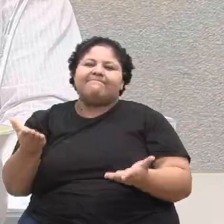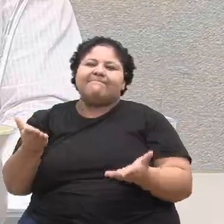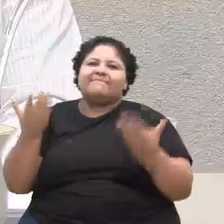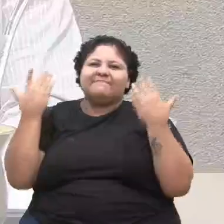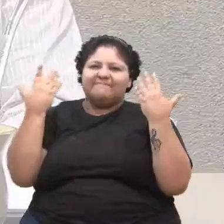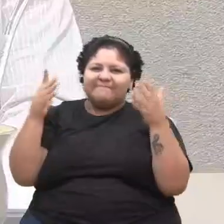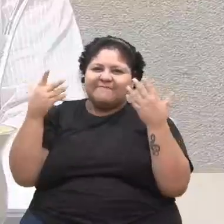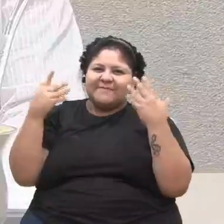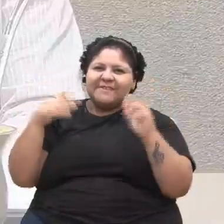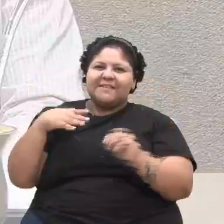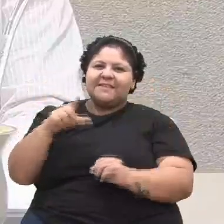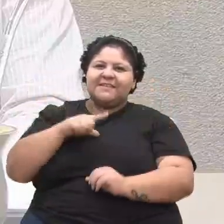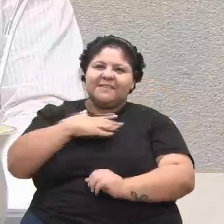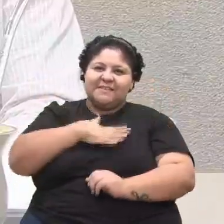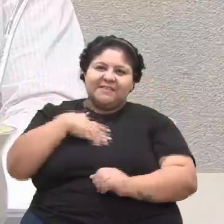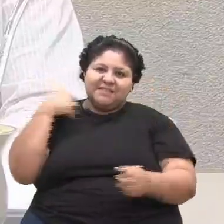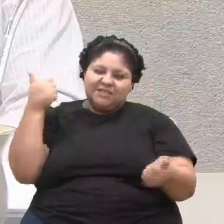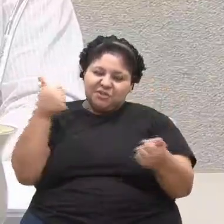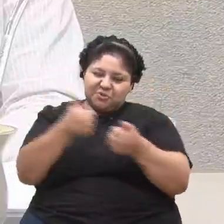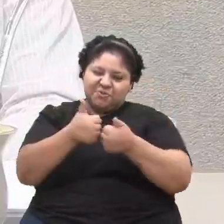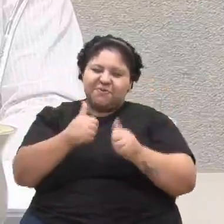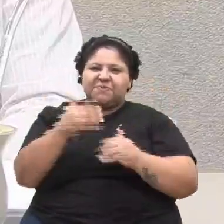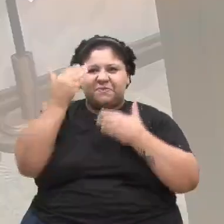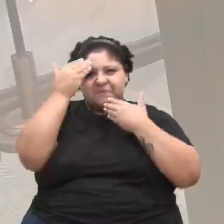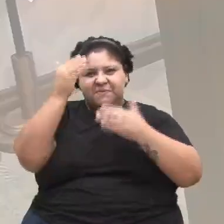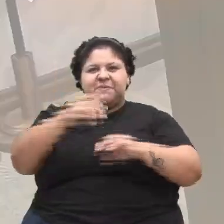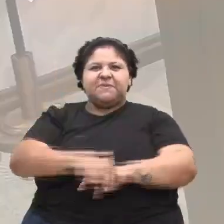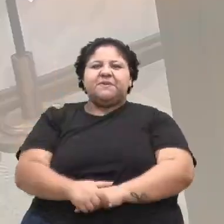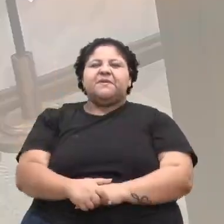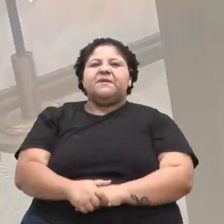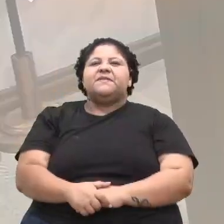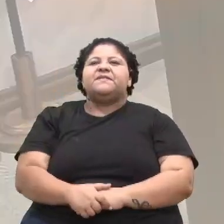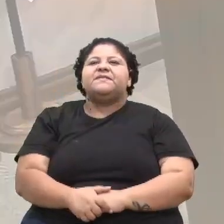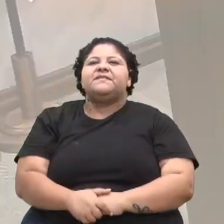foi um prazer tê-la aqui junto com a gente. Obrigado.